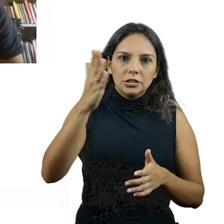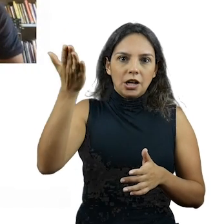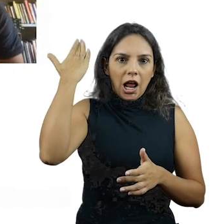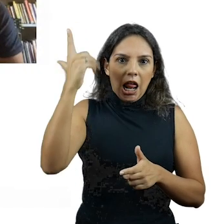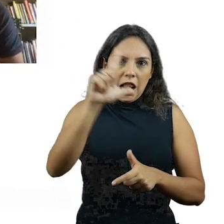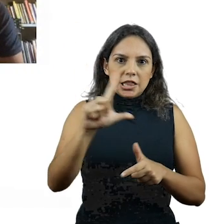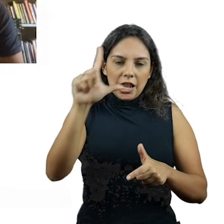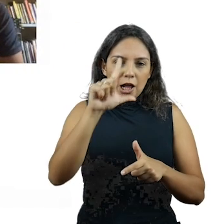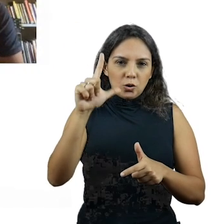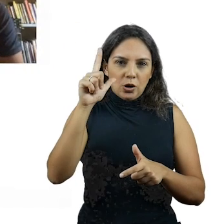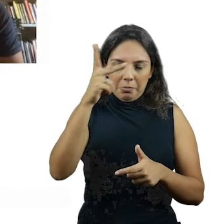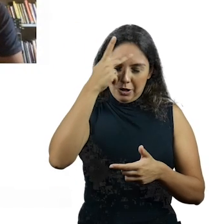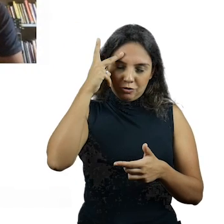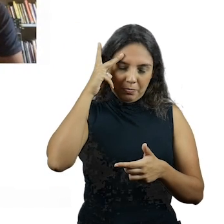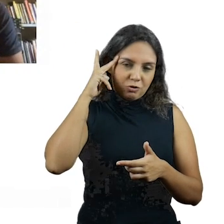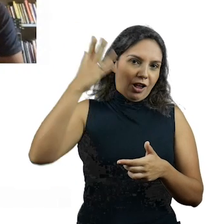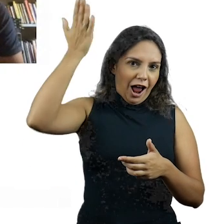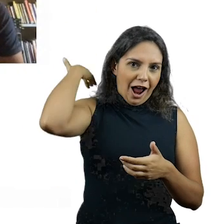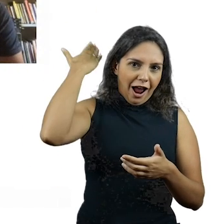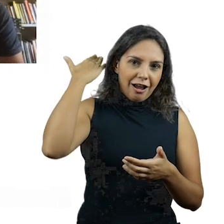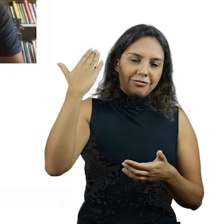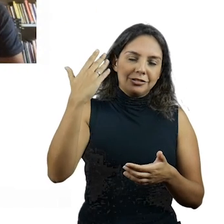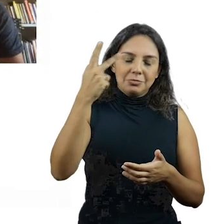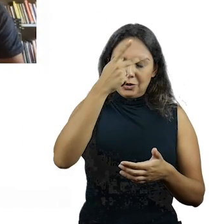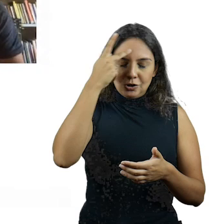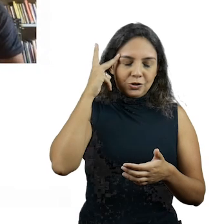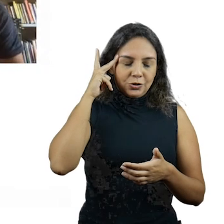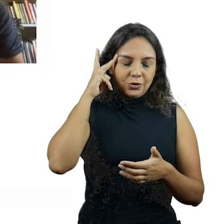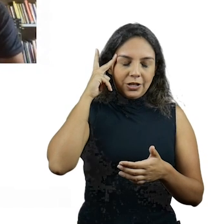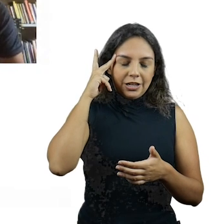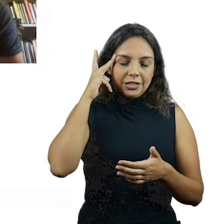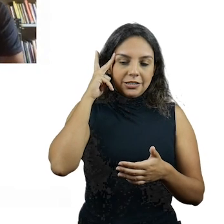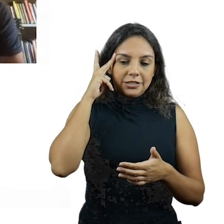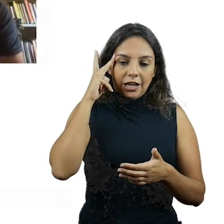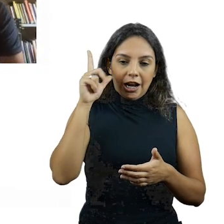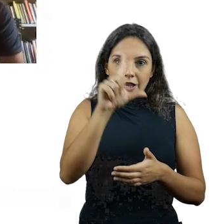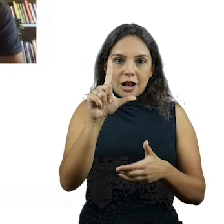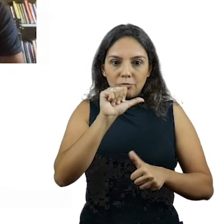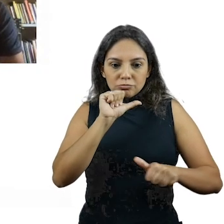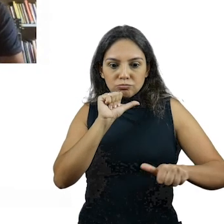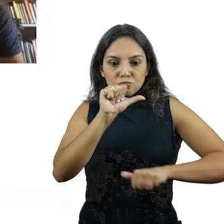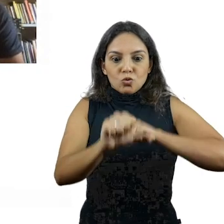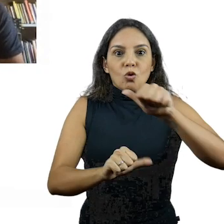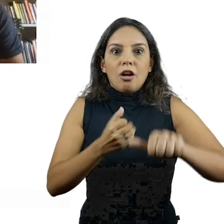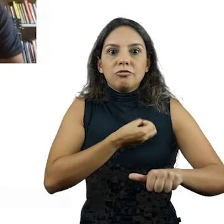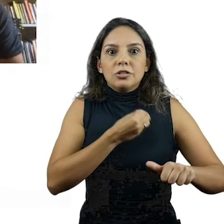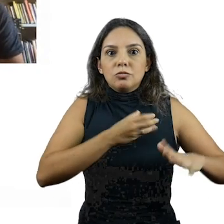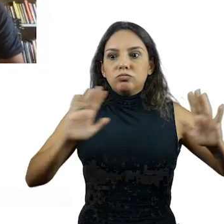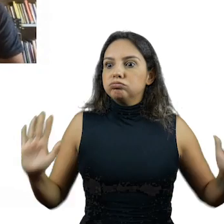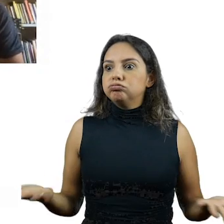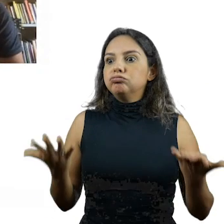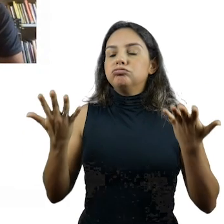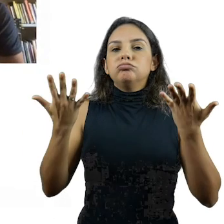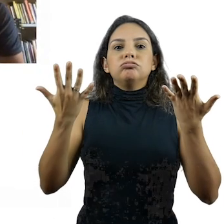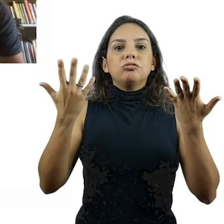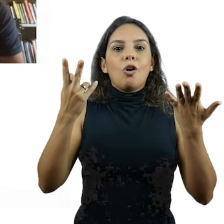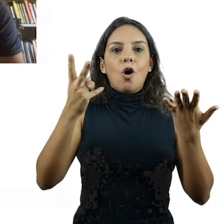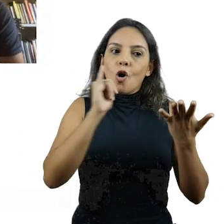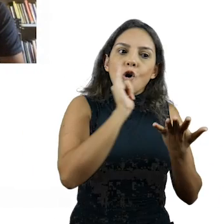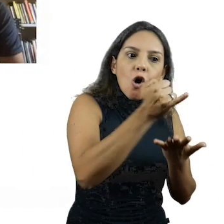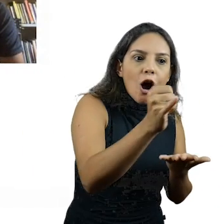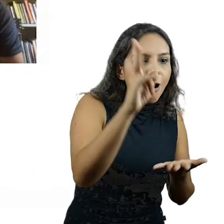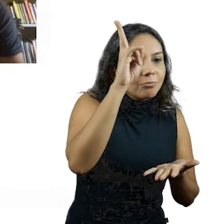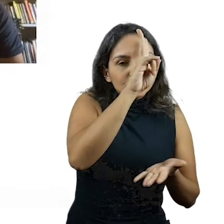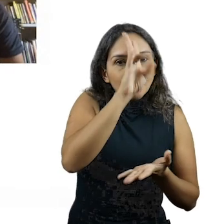transformadas para a literatura. Naquela ocasião que eu fiz sempre um papo com a Eliane Nunes, né, que foi maravilhoso, ela citou várias